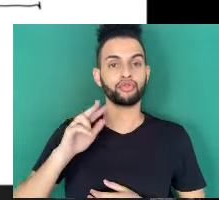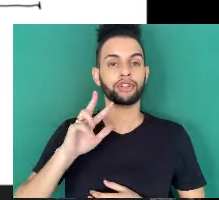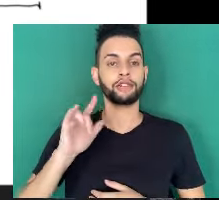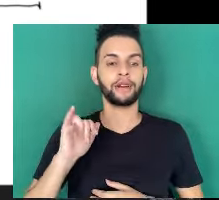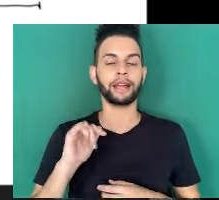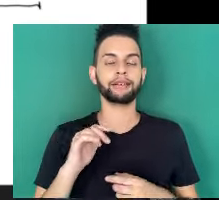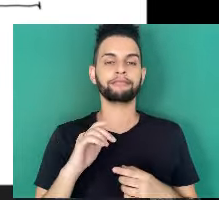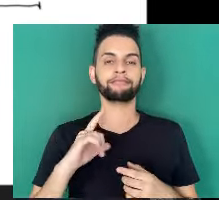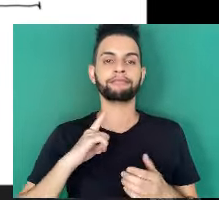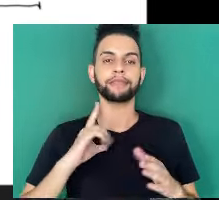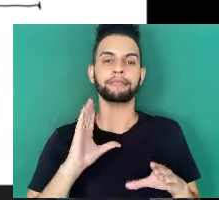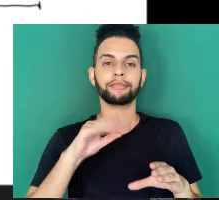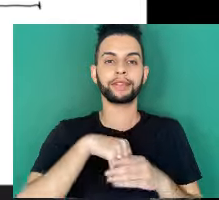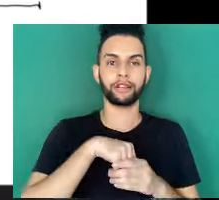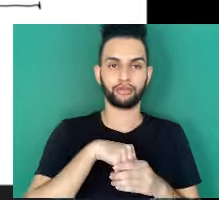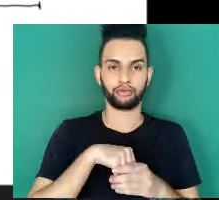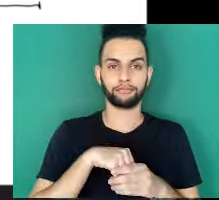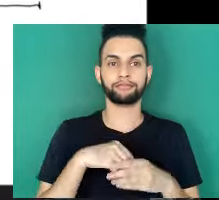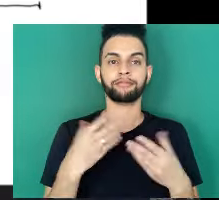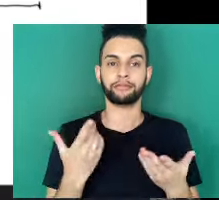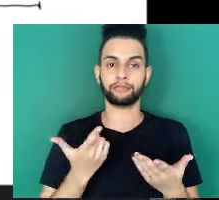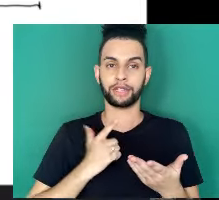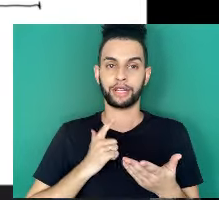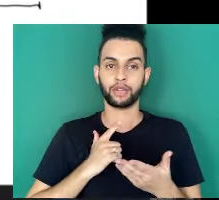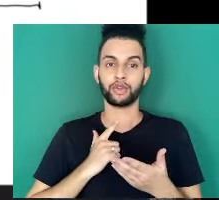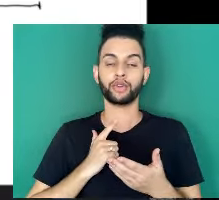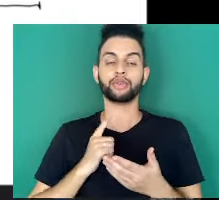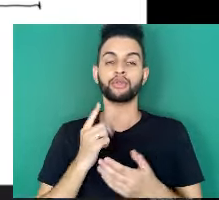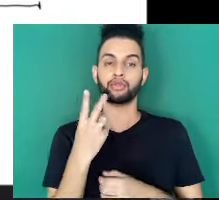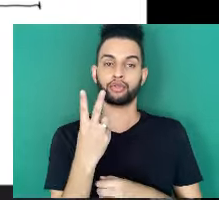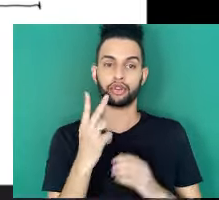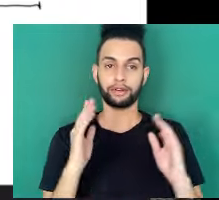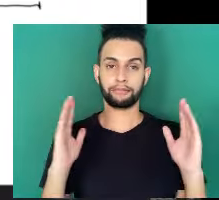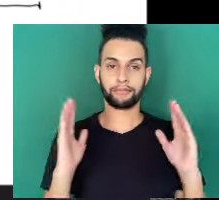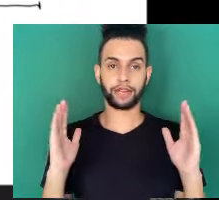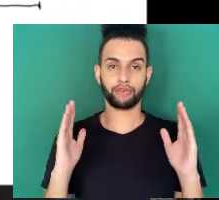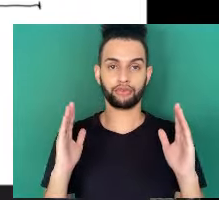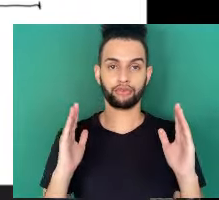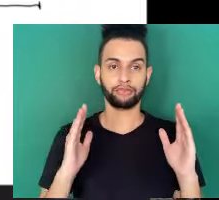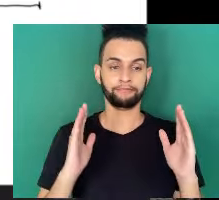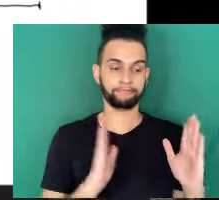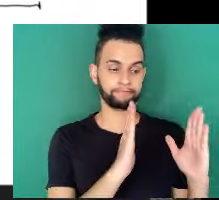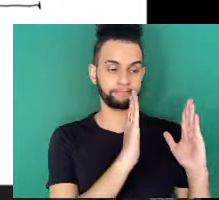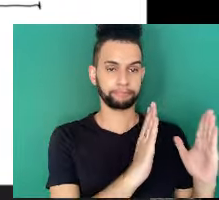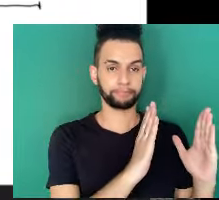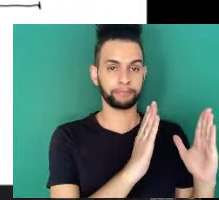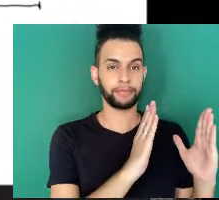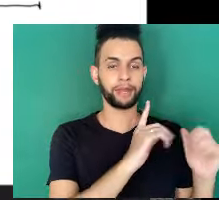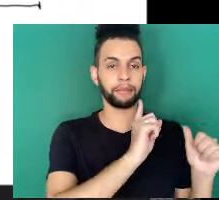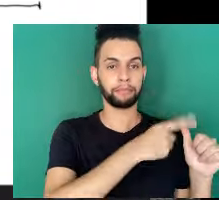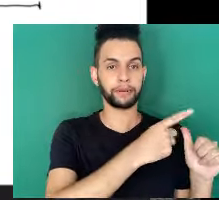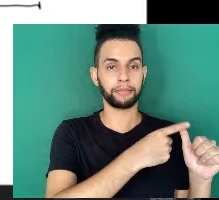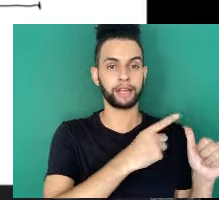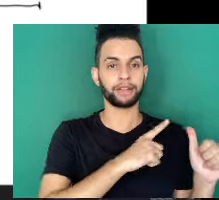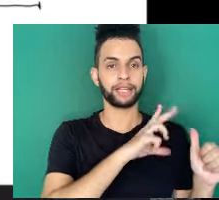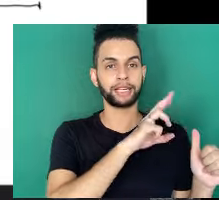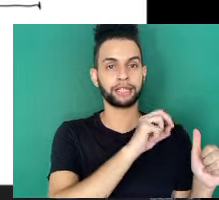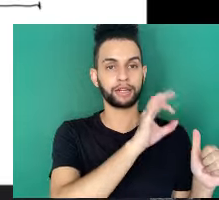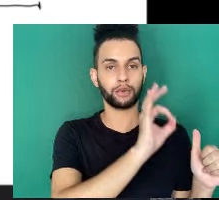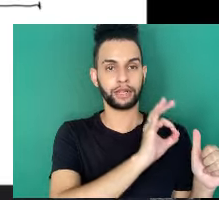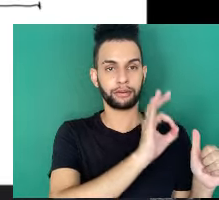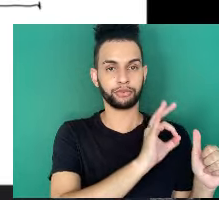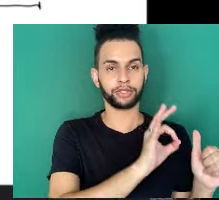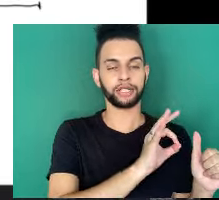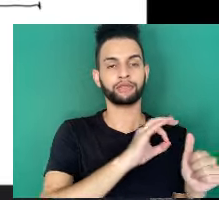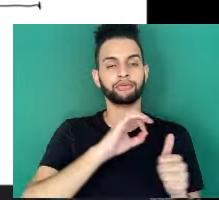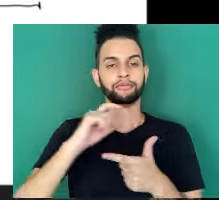vou dividir em 2 períodos, em que no primeiro período de tempo vai incidir um juro de 50%